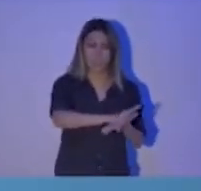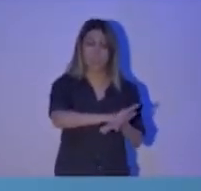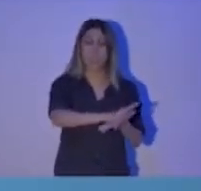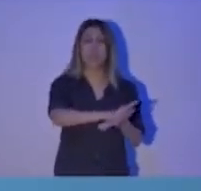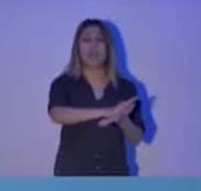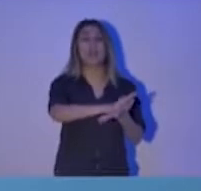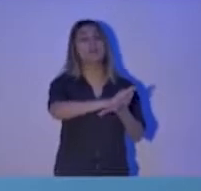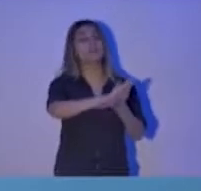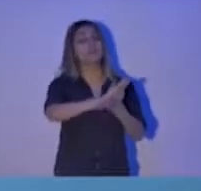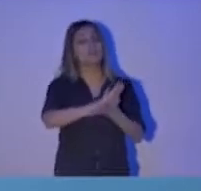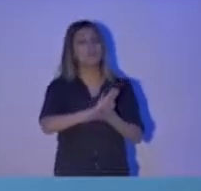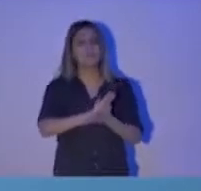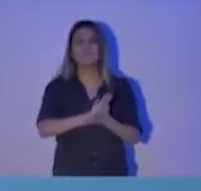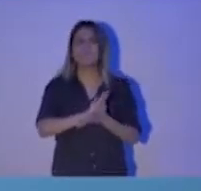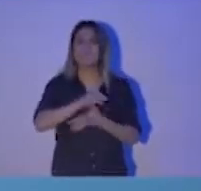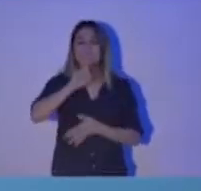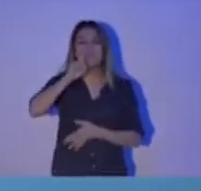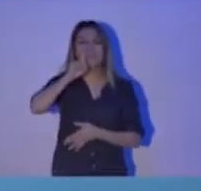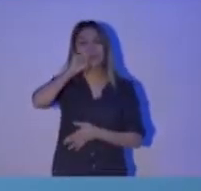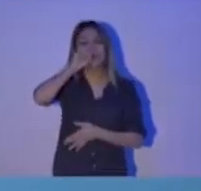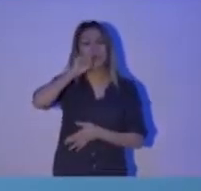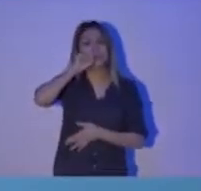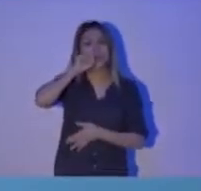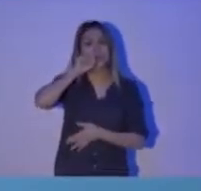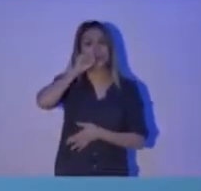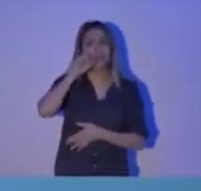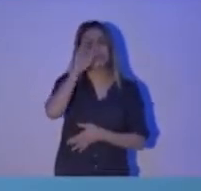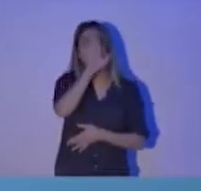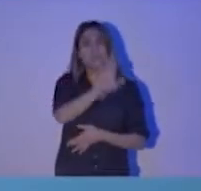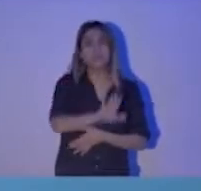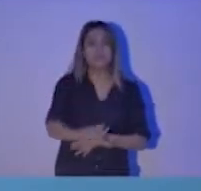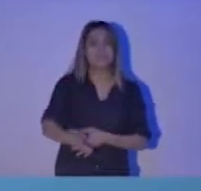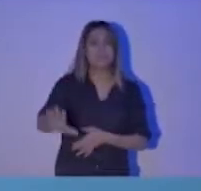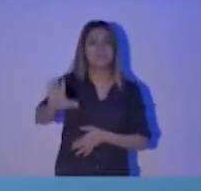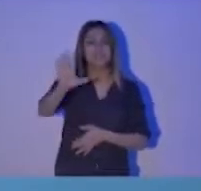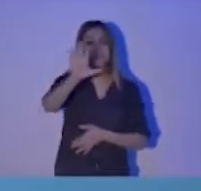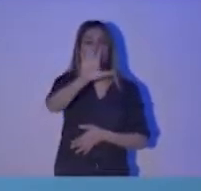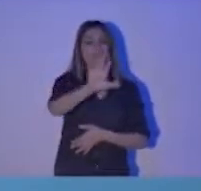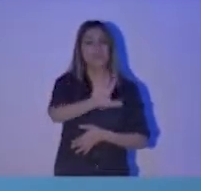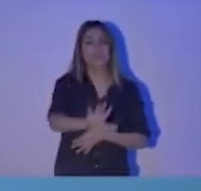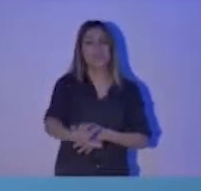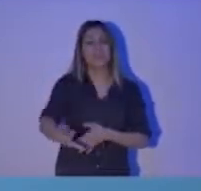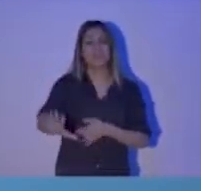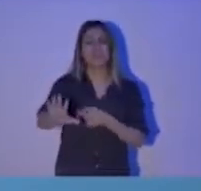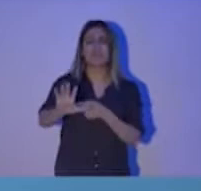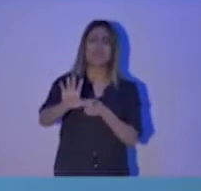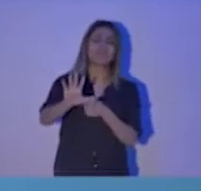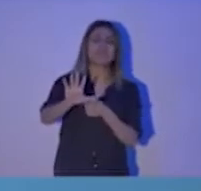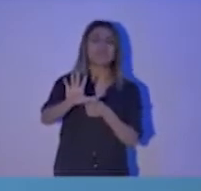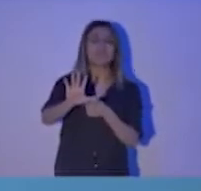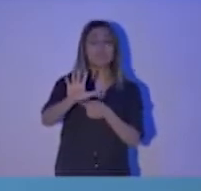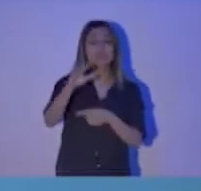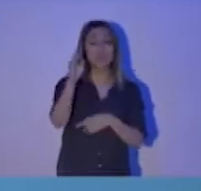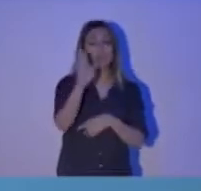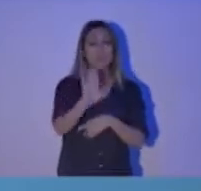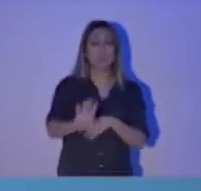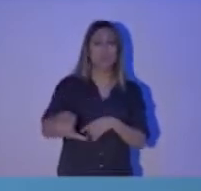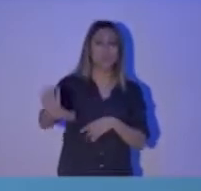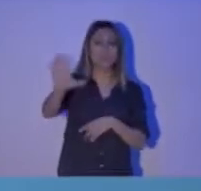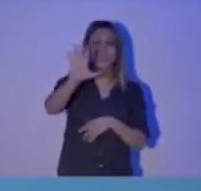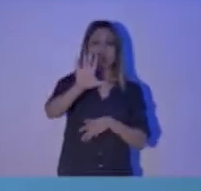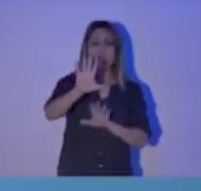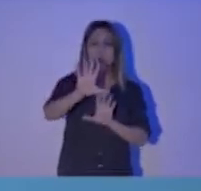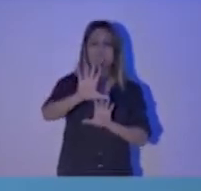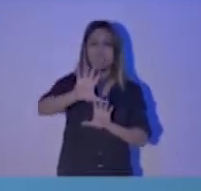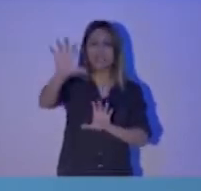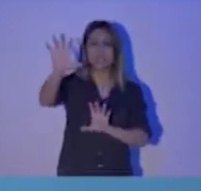Veja como isso é perigoso para uma nação. Uma nação que se divide em parcelas